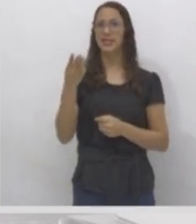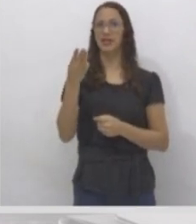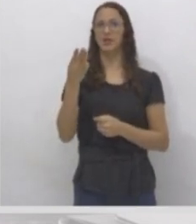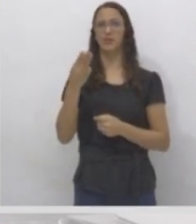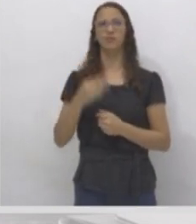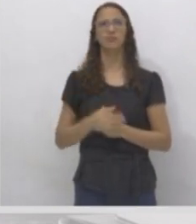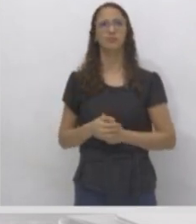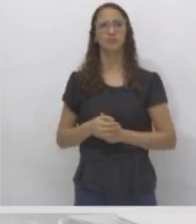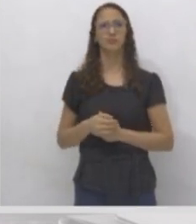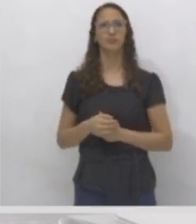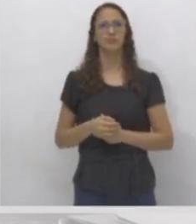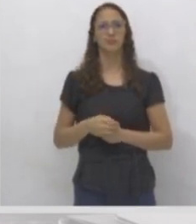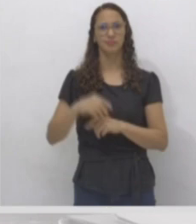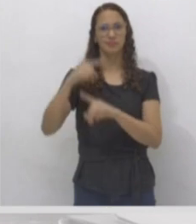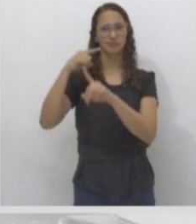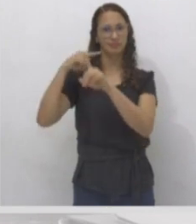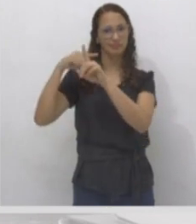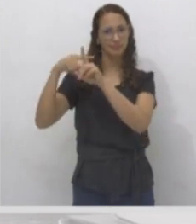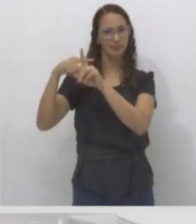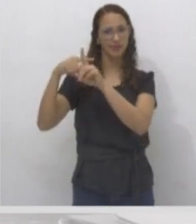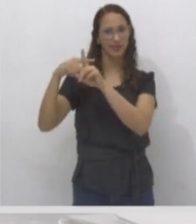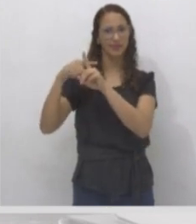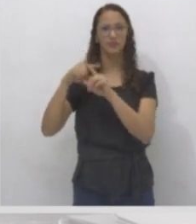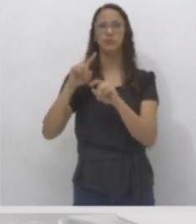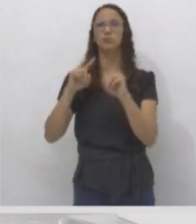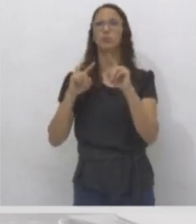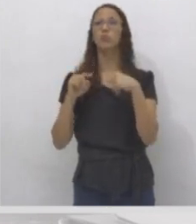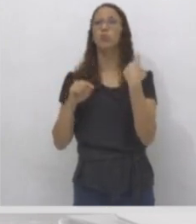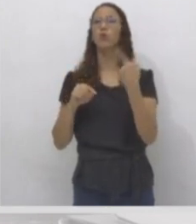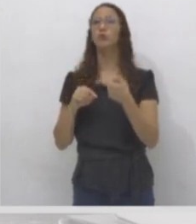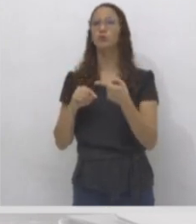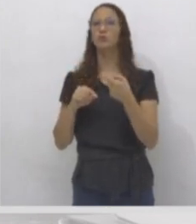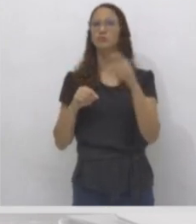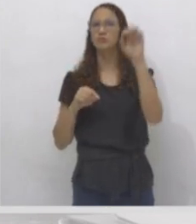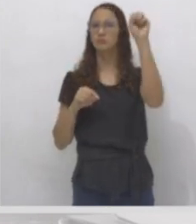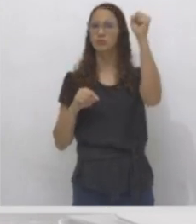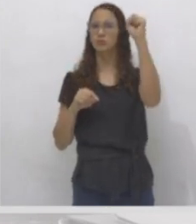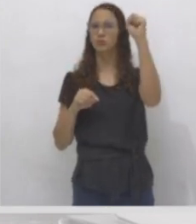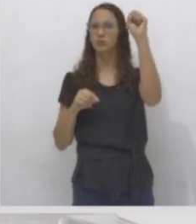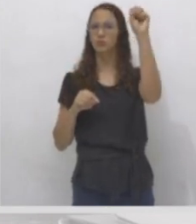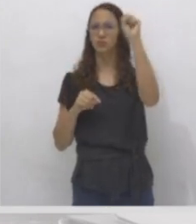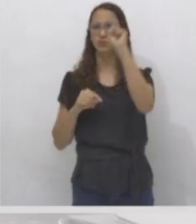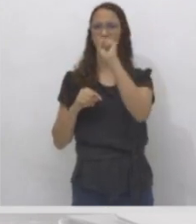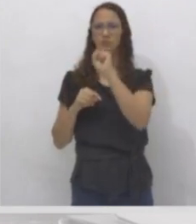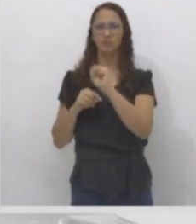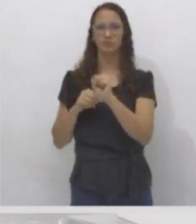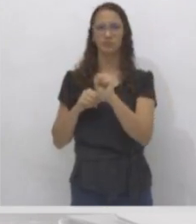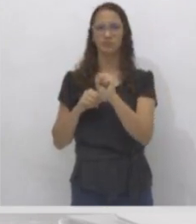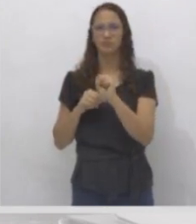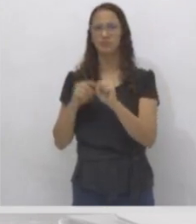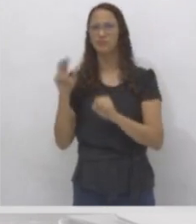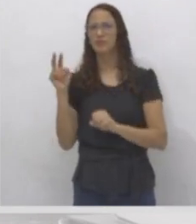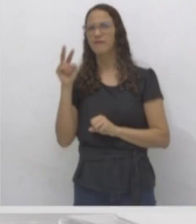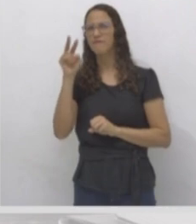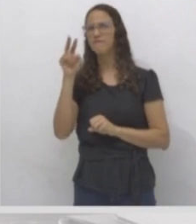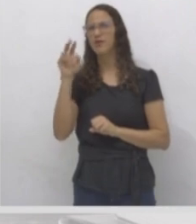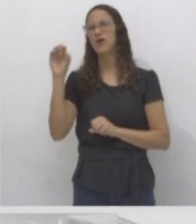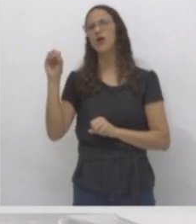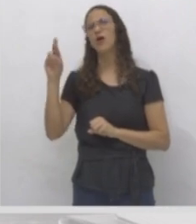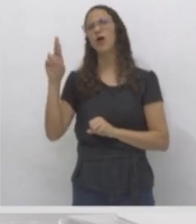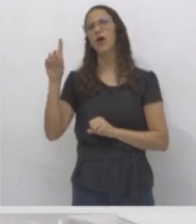Mais, eu vou colocar o mais para separar o próximo algarismo, que é o algarismo 8. 8